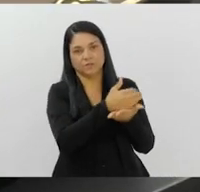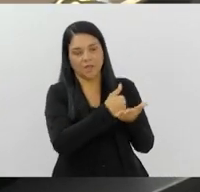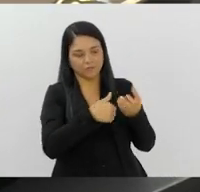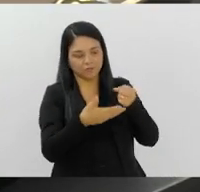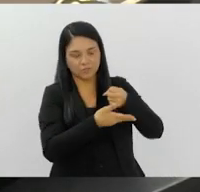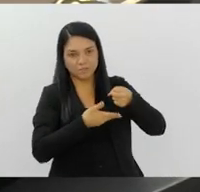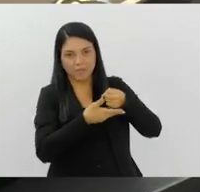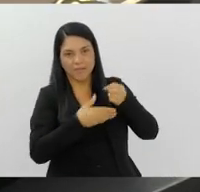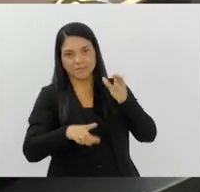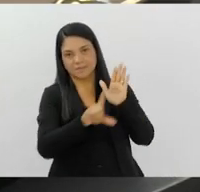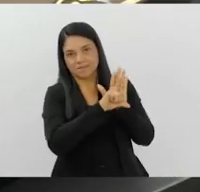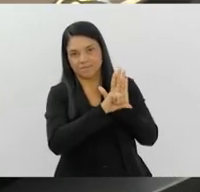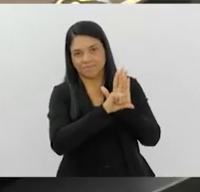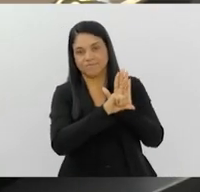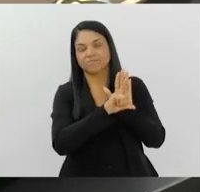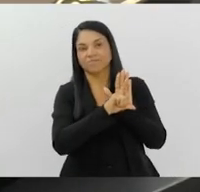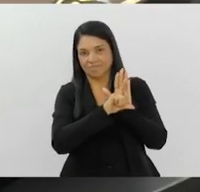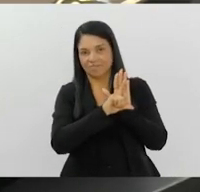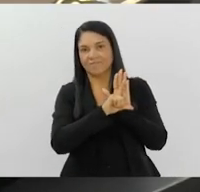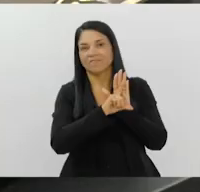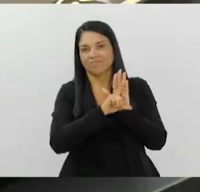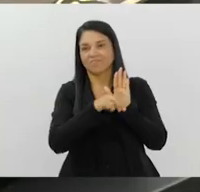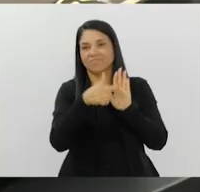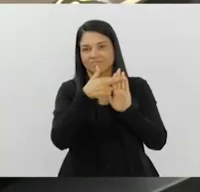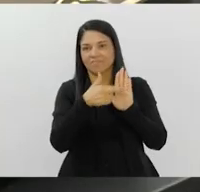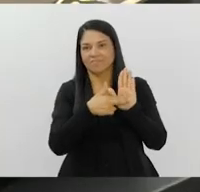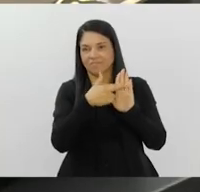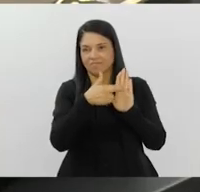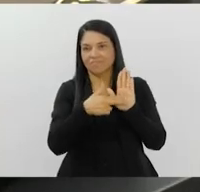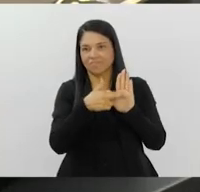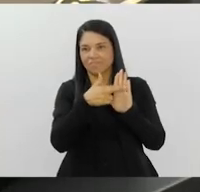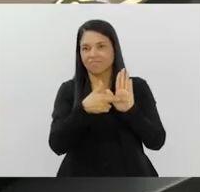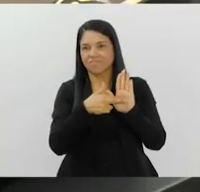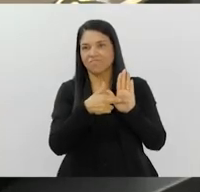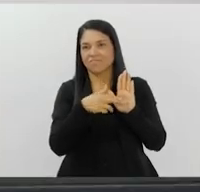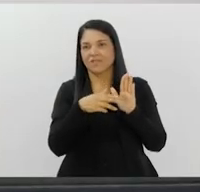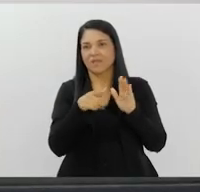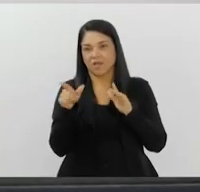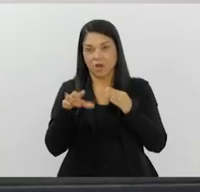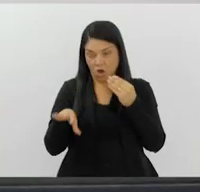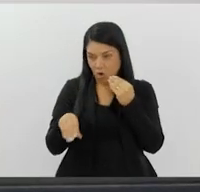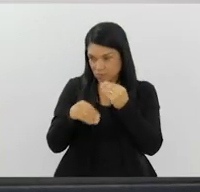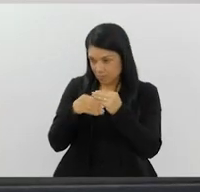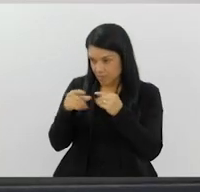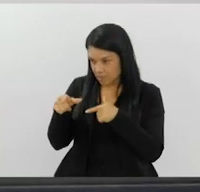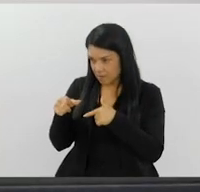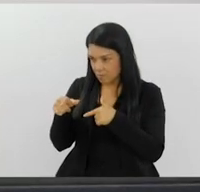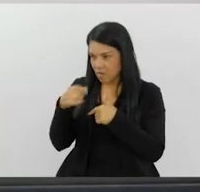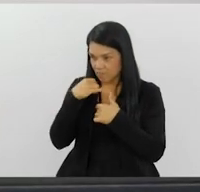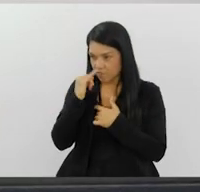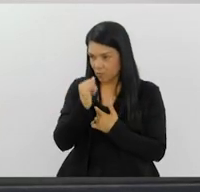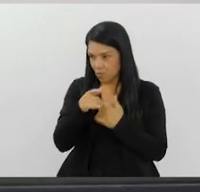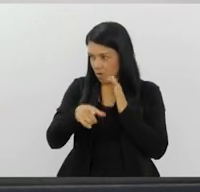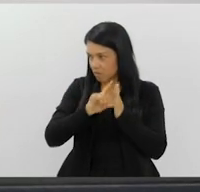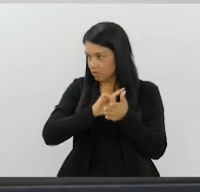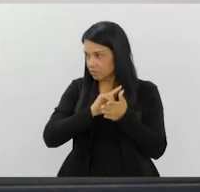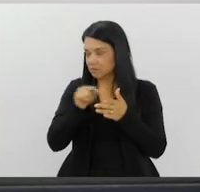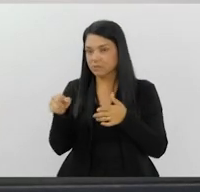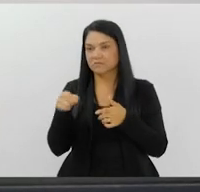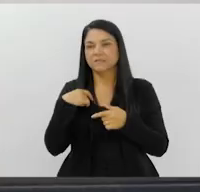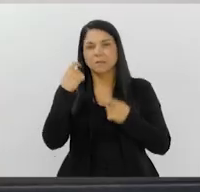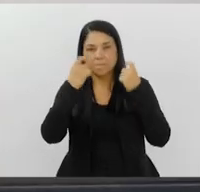legal né isso aí na lei seria importante ter esse isso essa OBS você tava preocupado com a história da